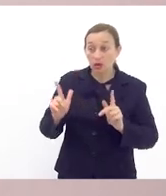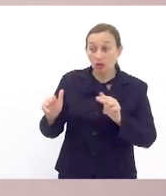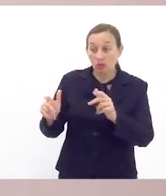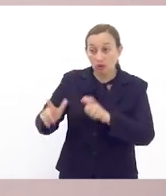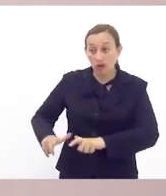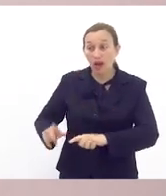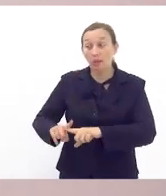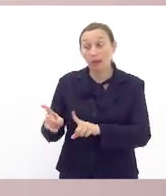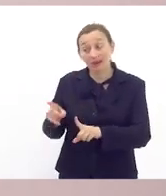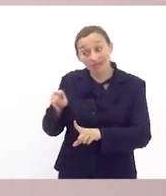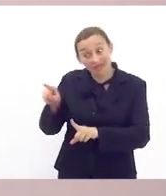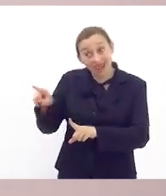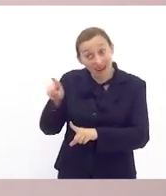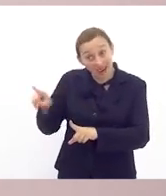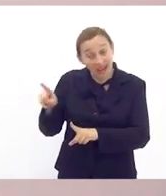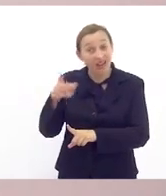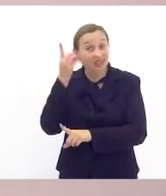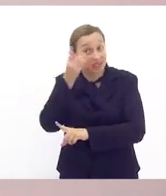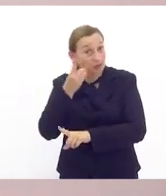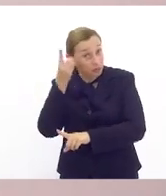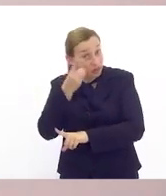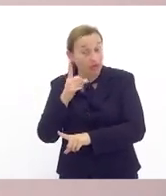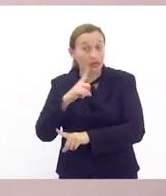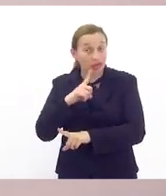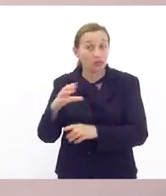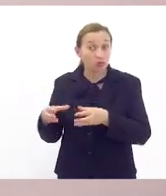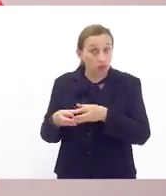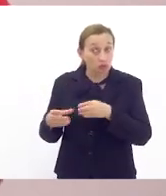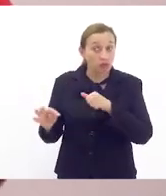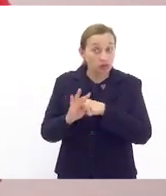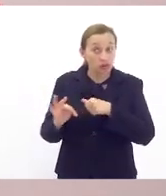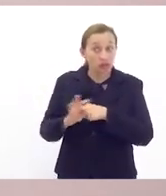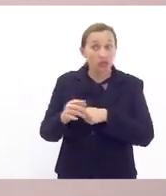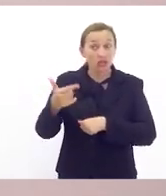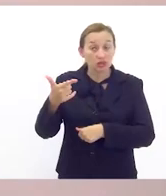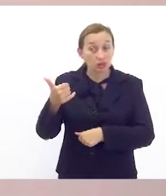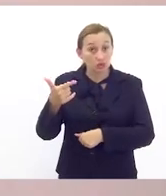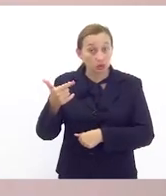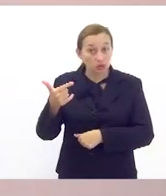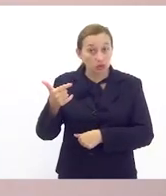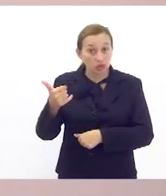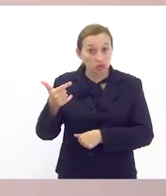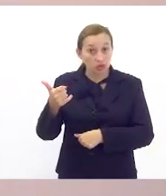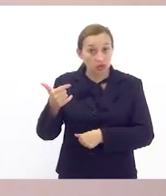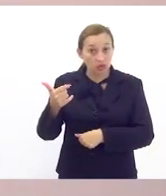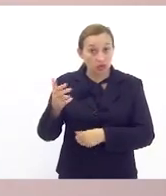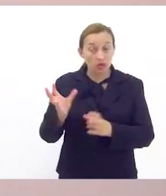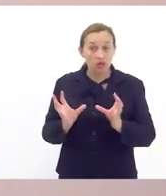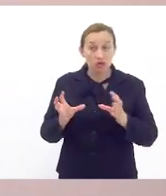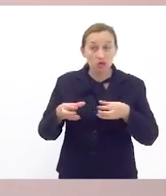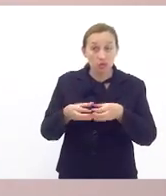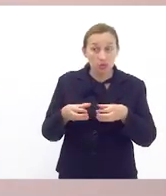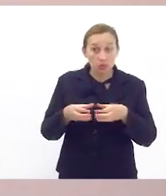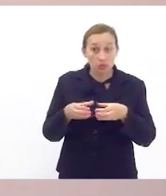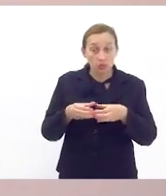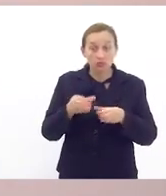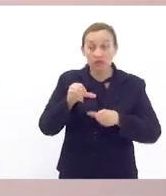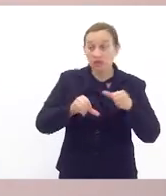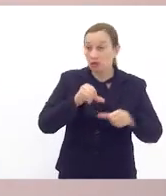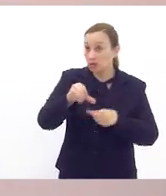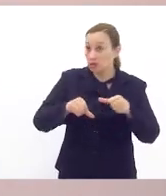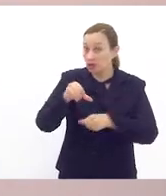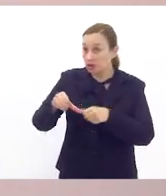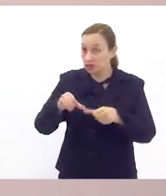ela tá lá Deputado temos equipes lá temos 12 turnos de equipes lá que vão se revezando né